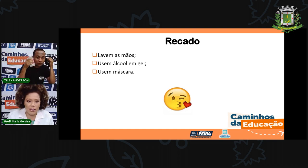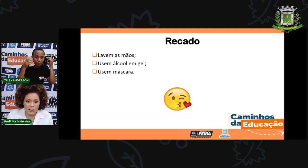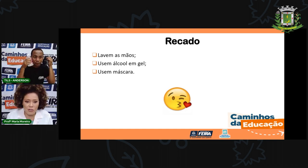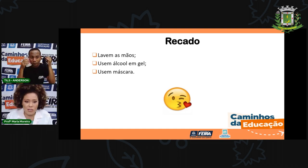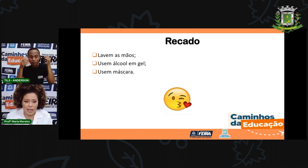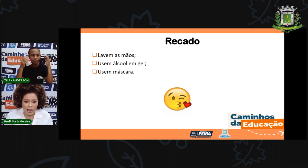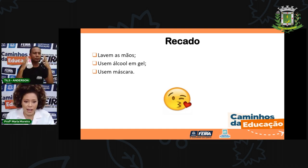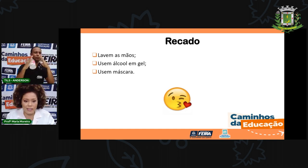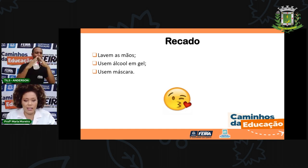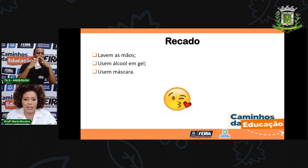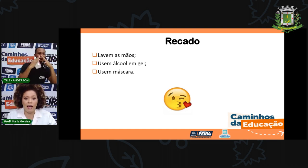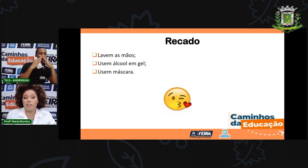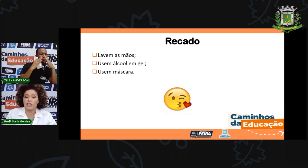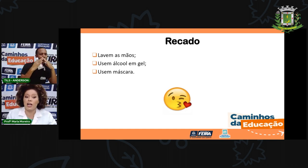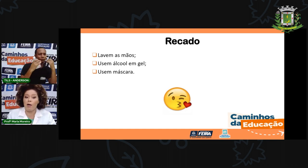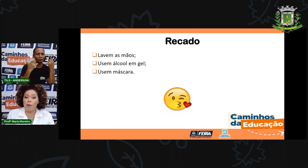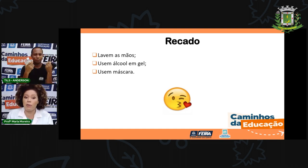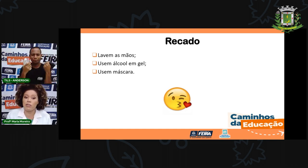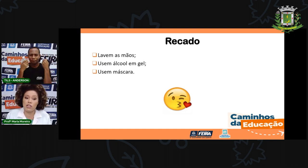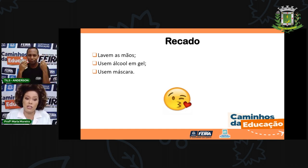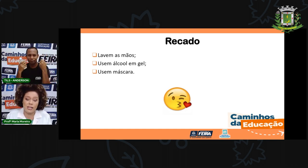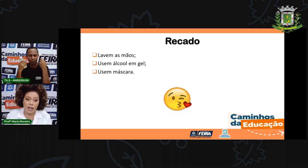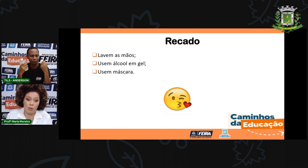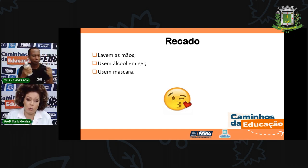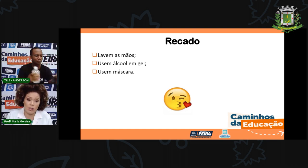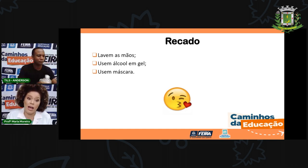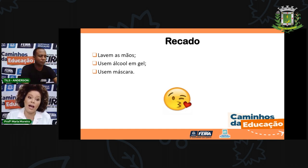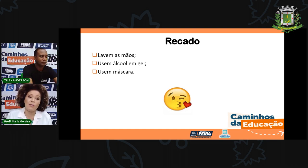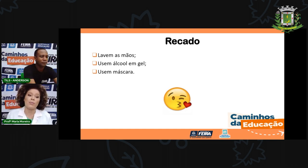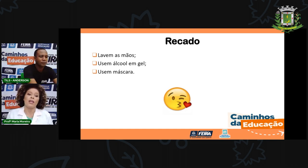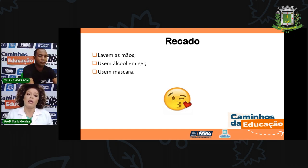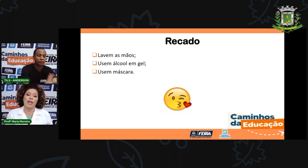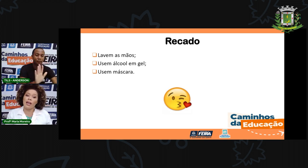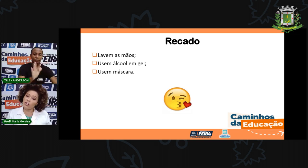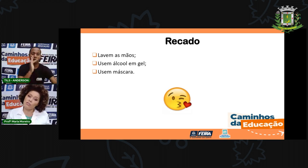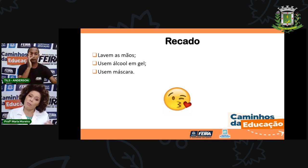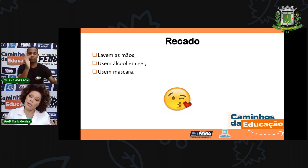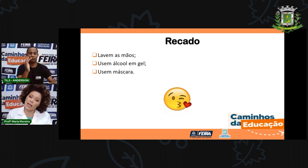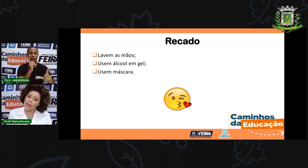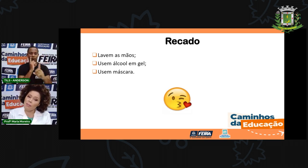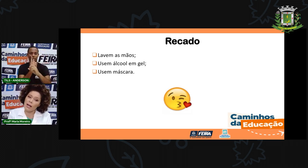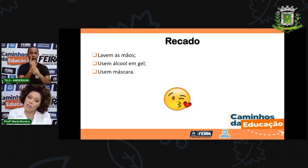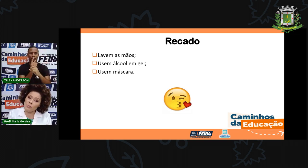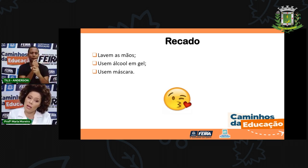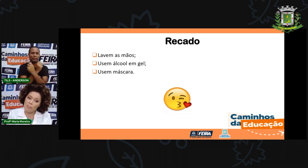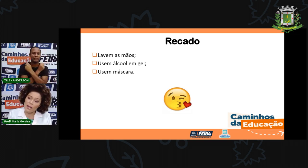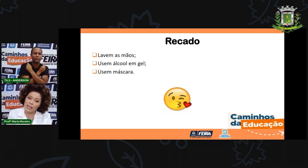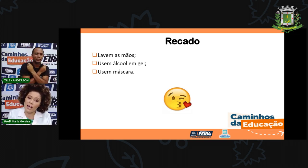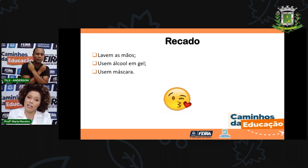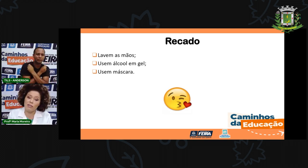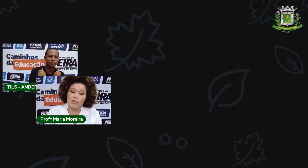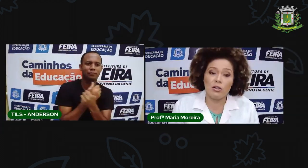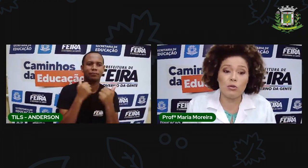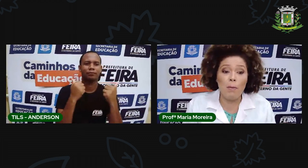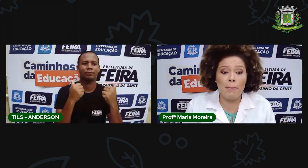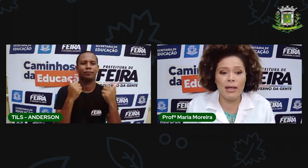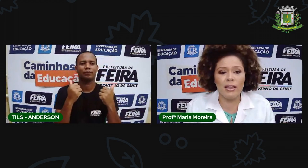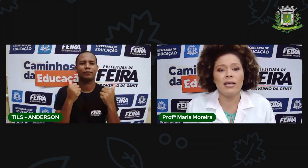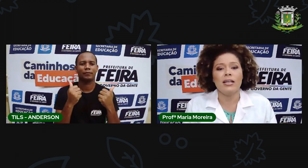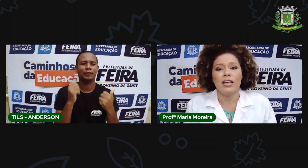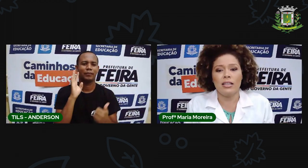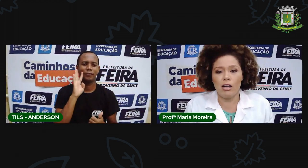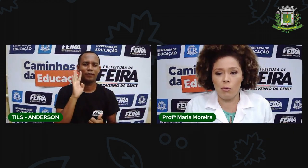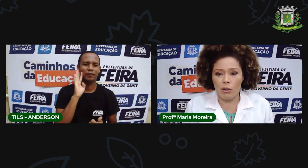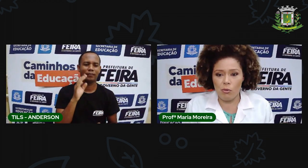bem guardadinhos em casa, tá? Vai chegar o momento da gente se reencontrar. E aí a gente vai poder dar aquele abraço bem apertado, vai ficar tudo